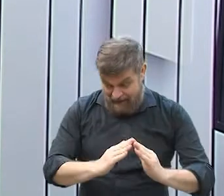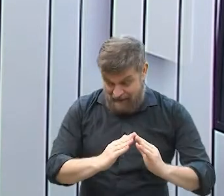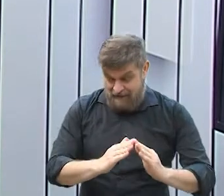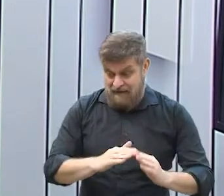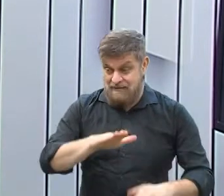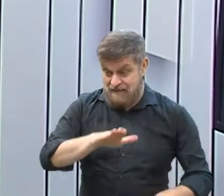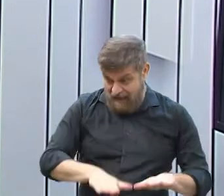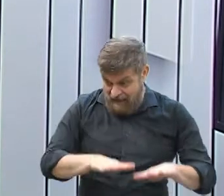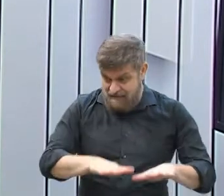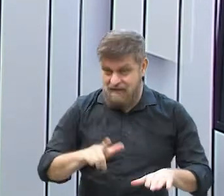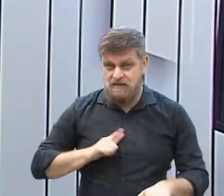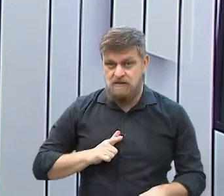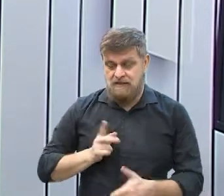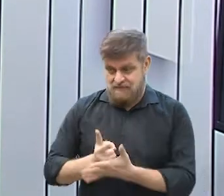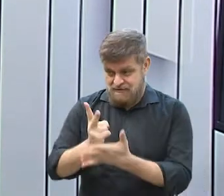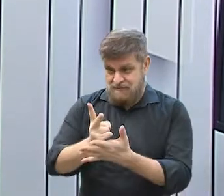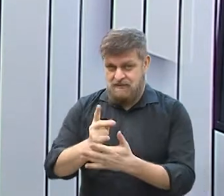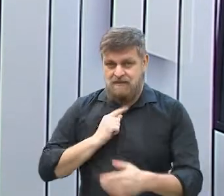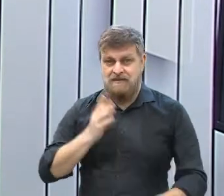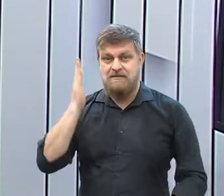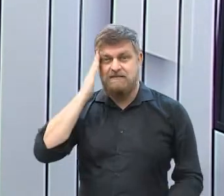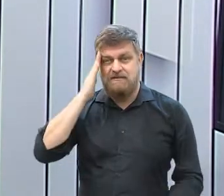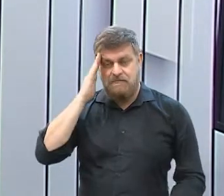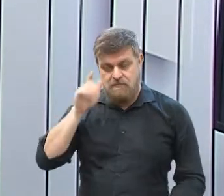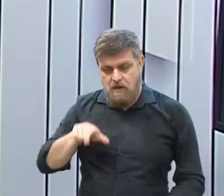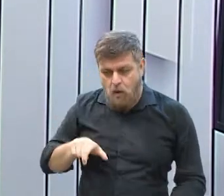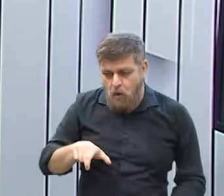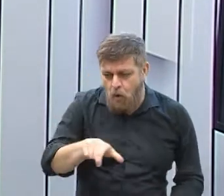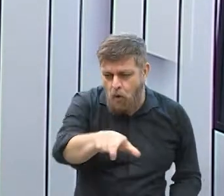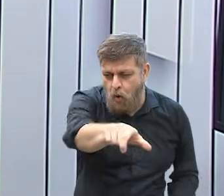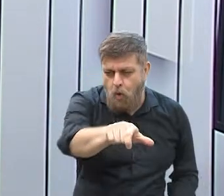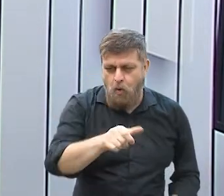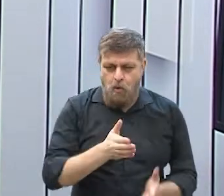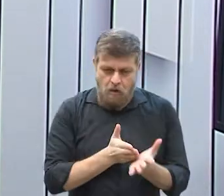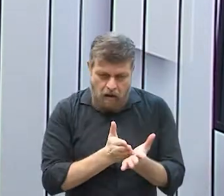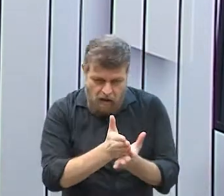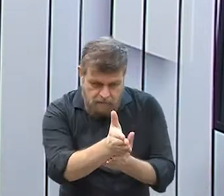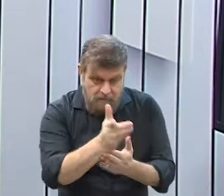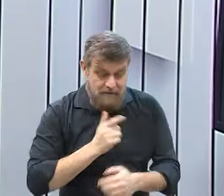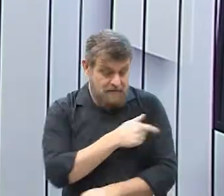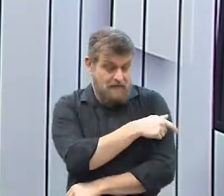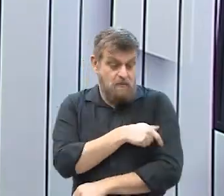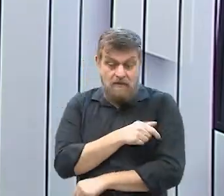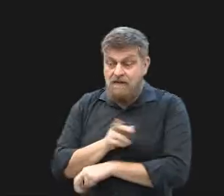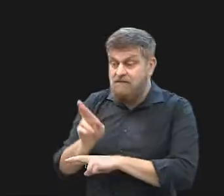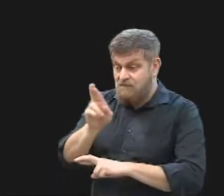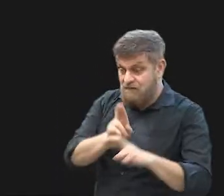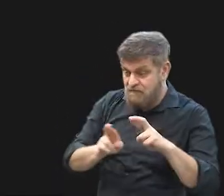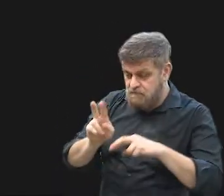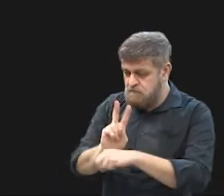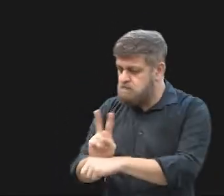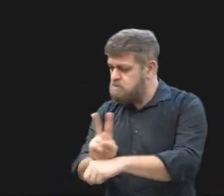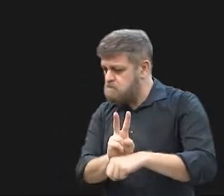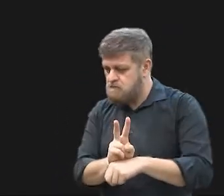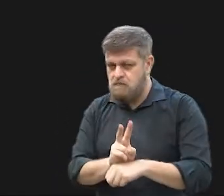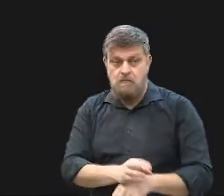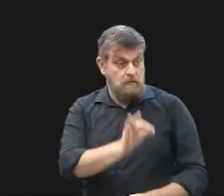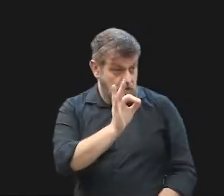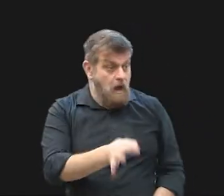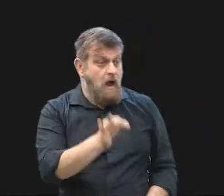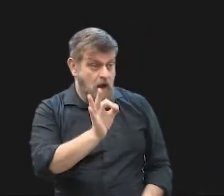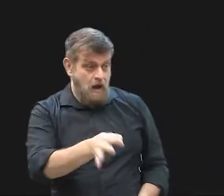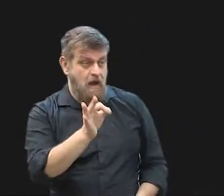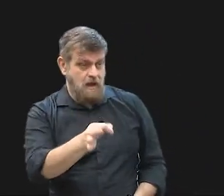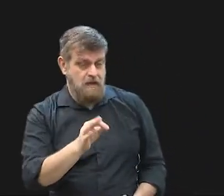cidade, ele teria que manter um itinerário, isso tudo teria uma fiscalização. Perfeito, como